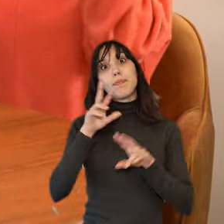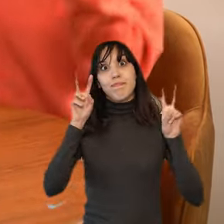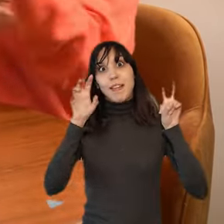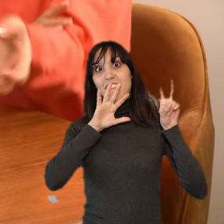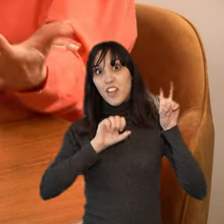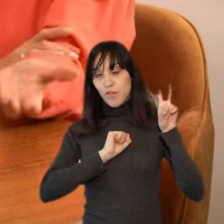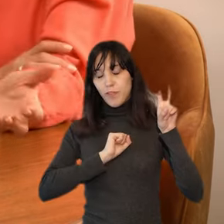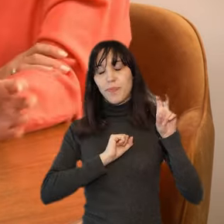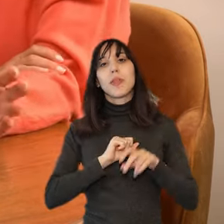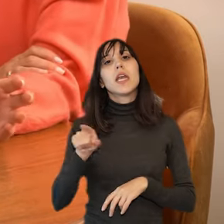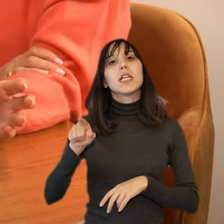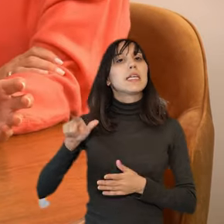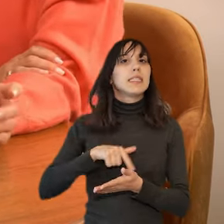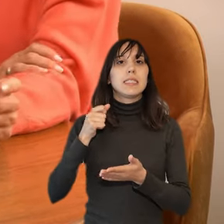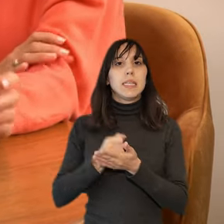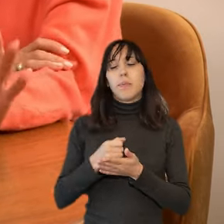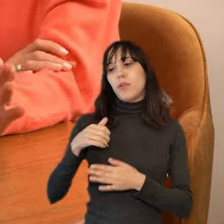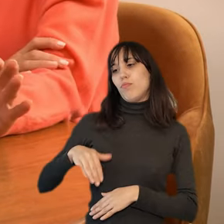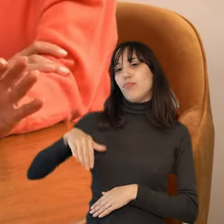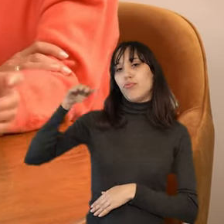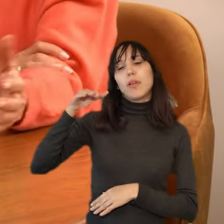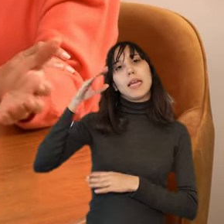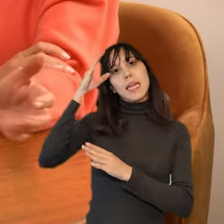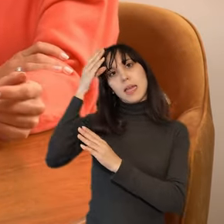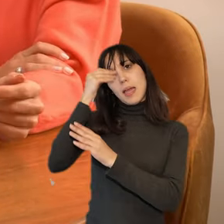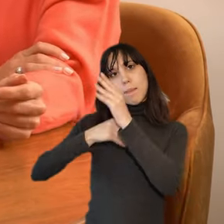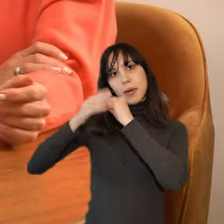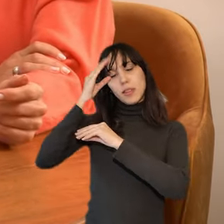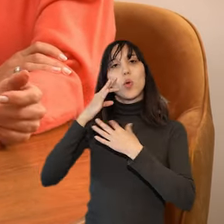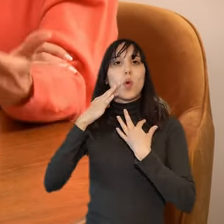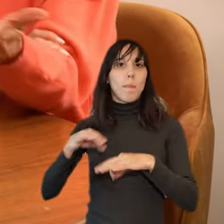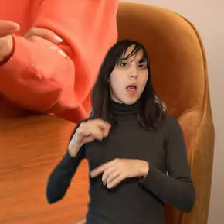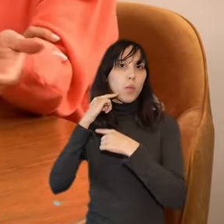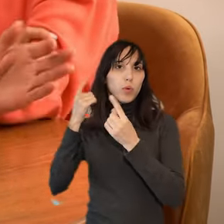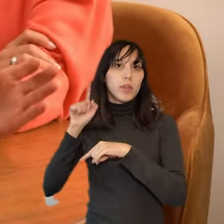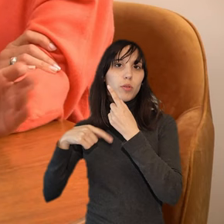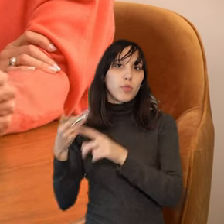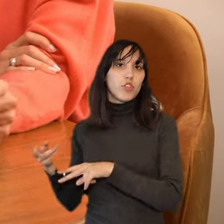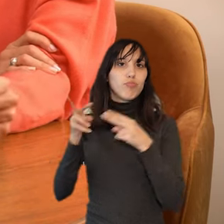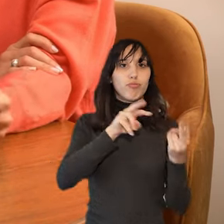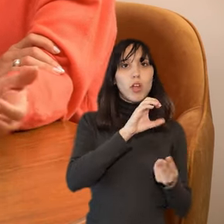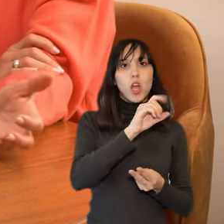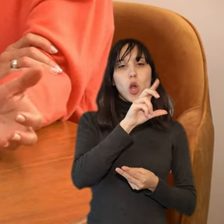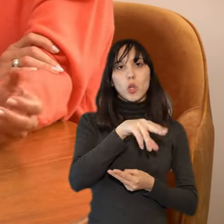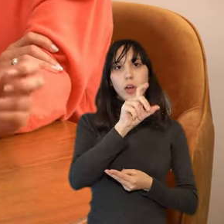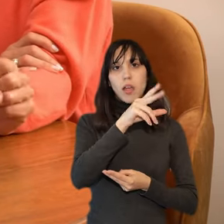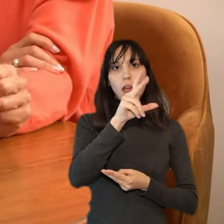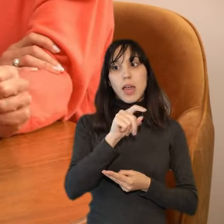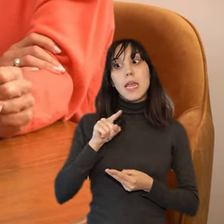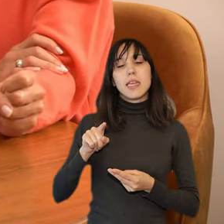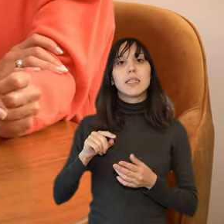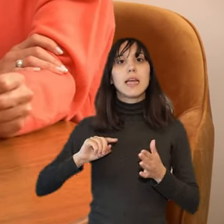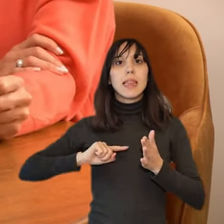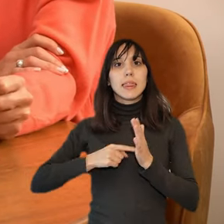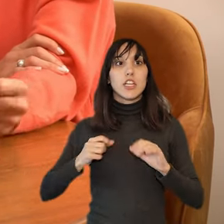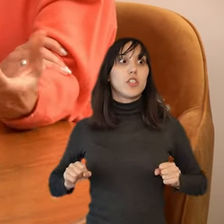filho ele ficava sempre ele andou no ensino normal não é no público e depois passou para a clon Lara ele ficava sempre muito nervoso